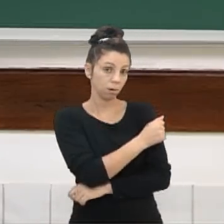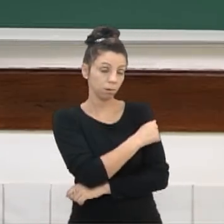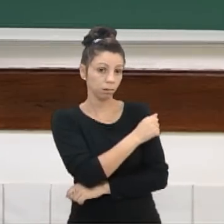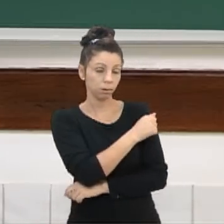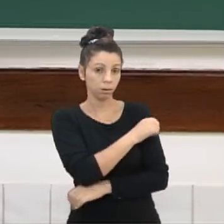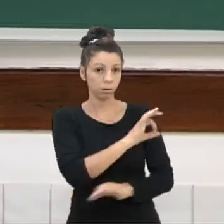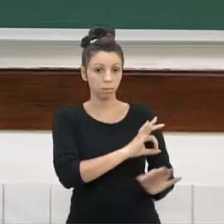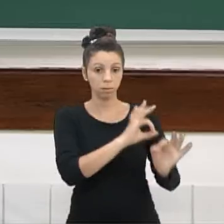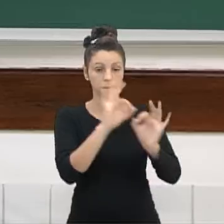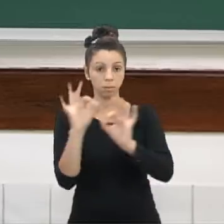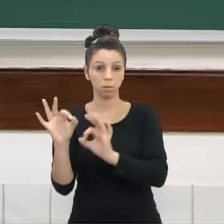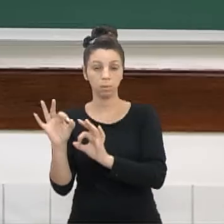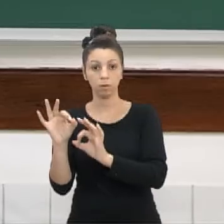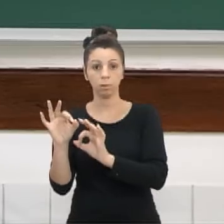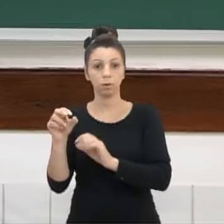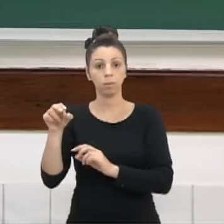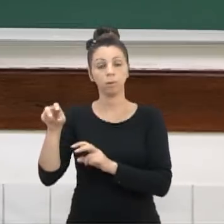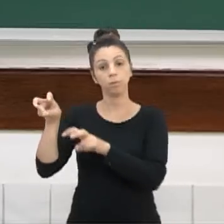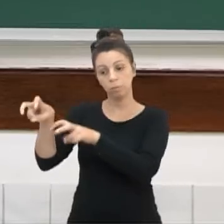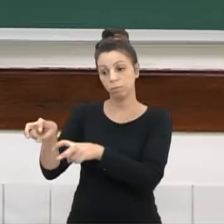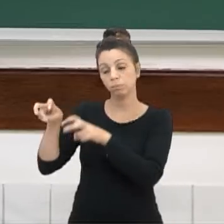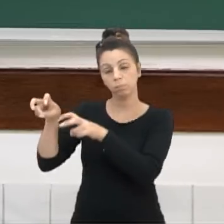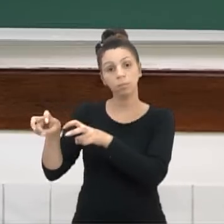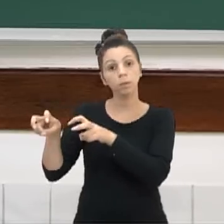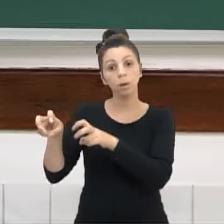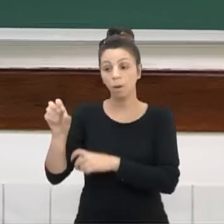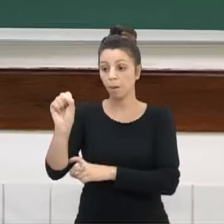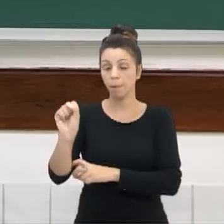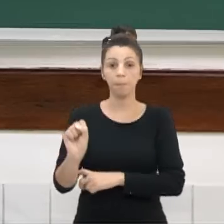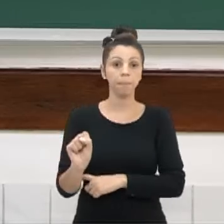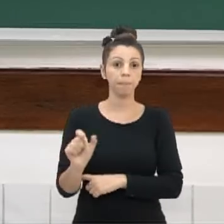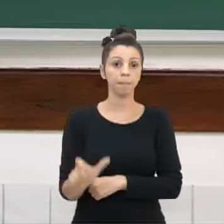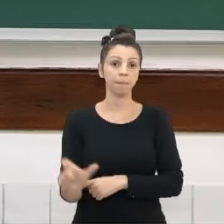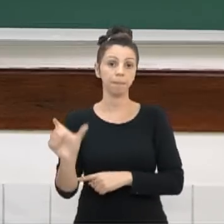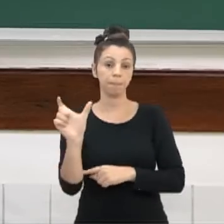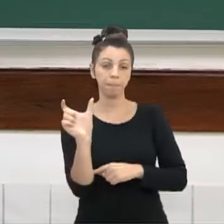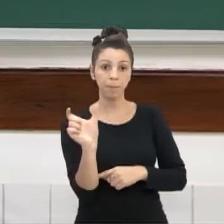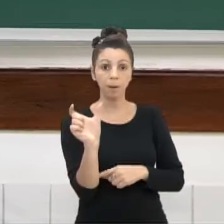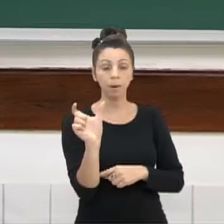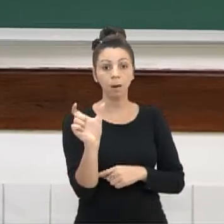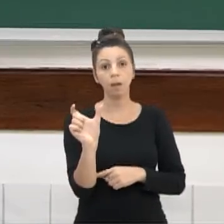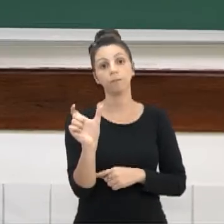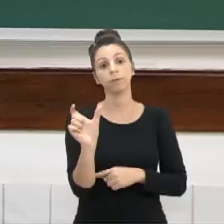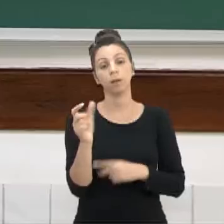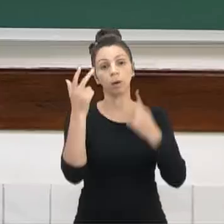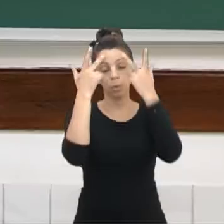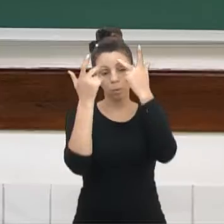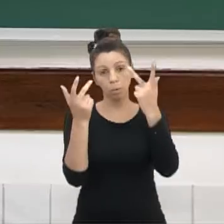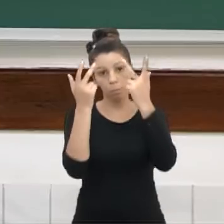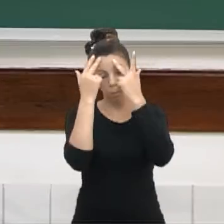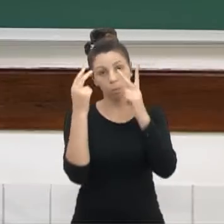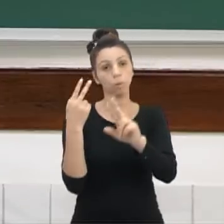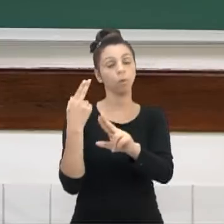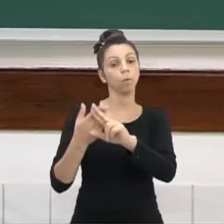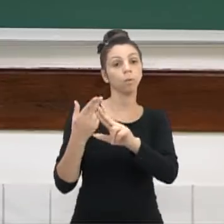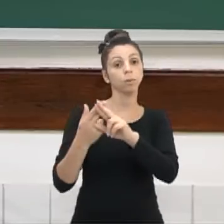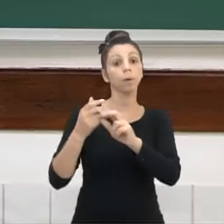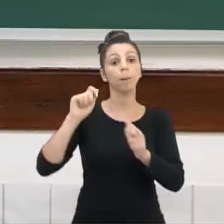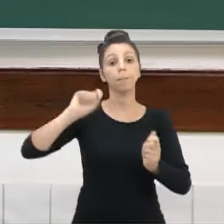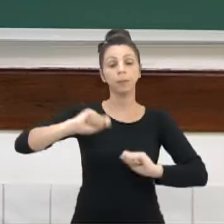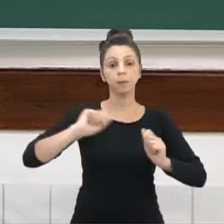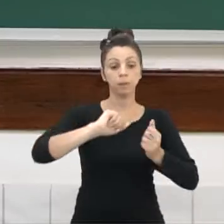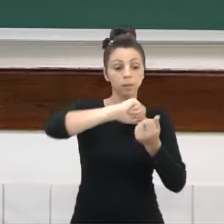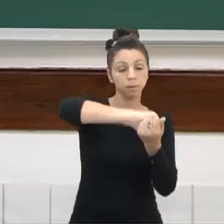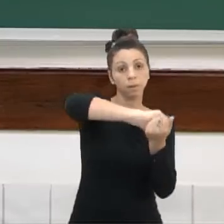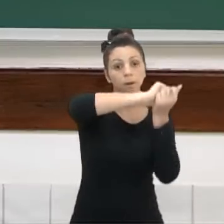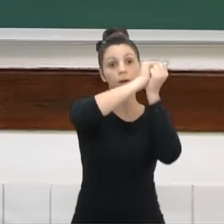assistindo lá no Norte e eu utilizo alguma palavra que eu já sei que é mais recorrente o uso dela aqui no Sul, eu tenho que estar dando um jeito de